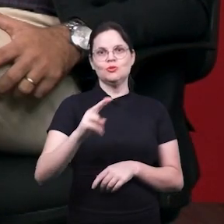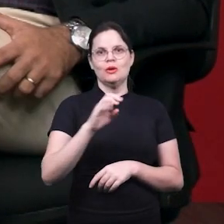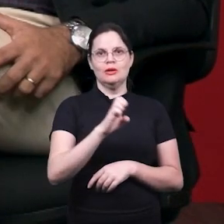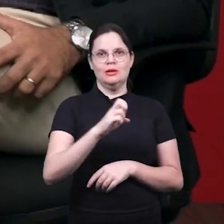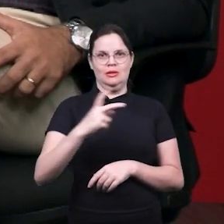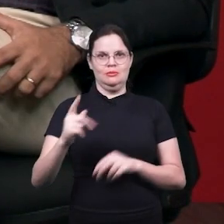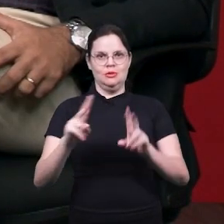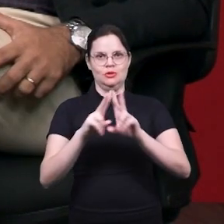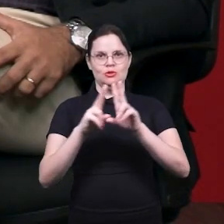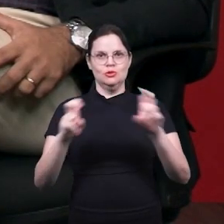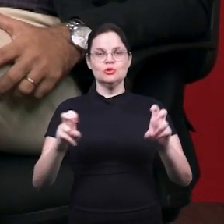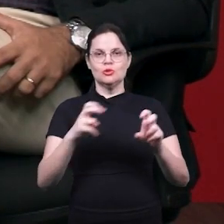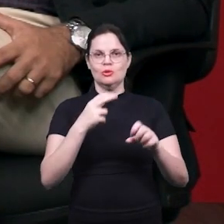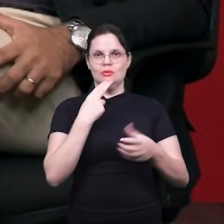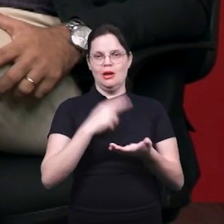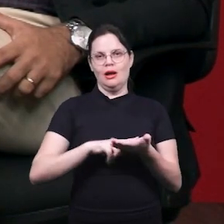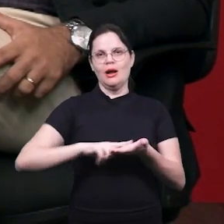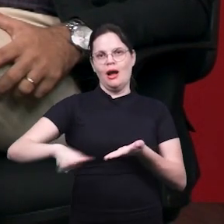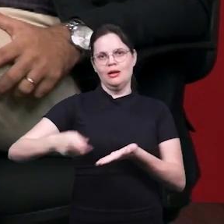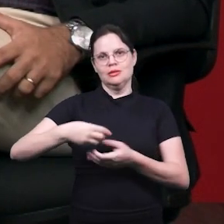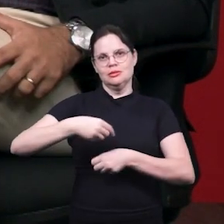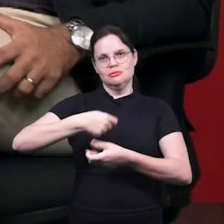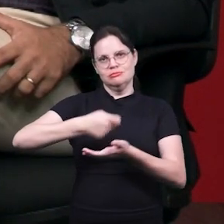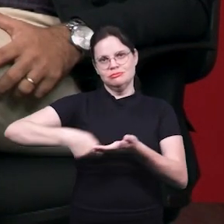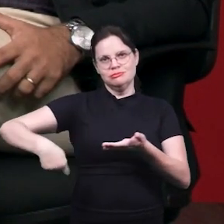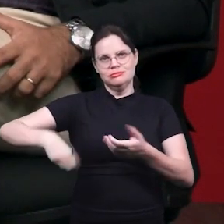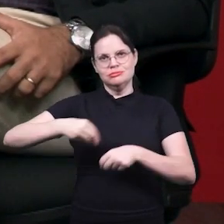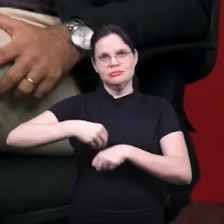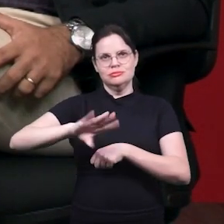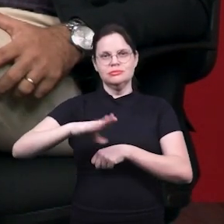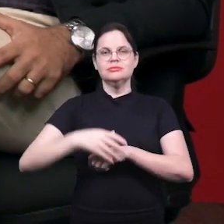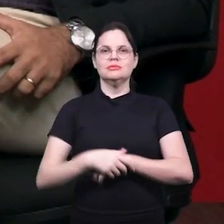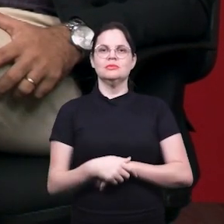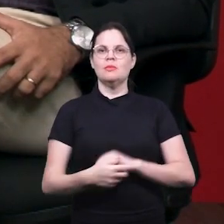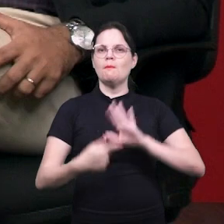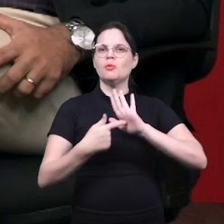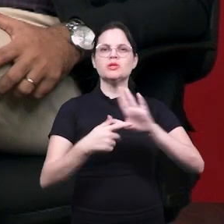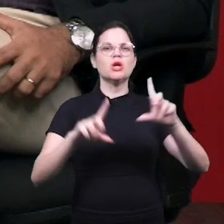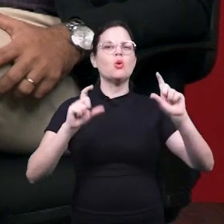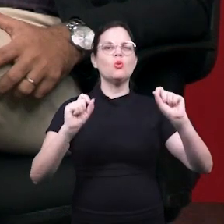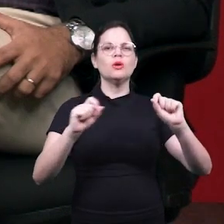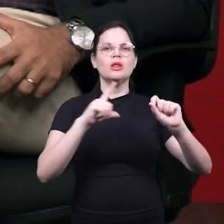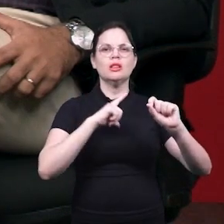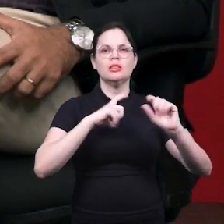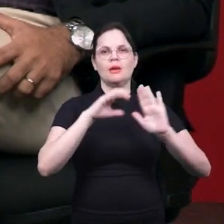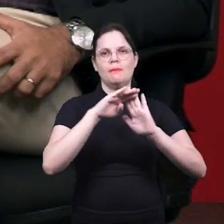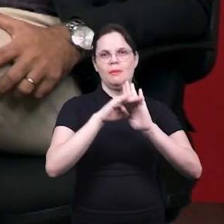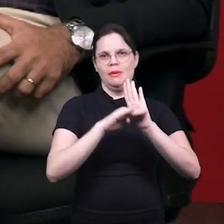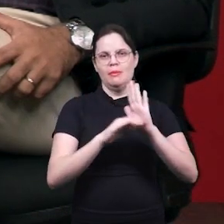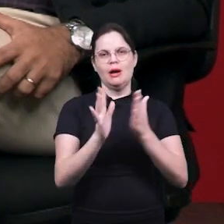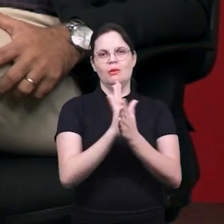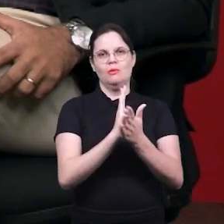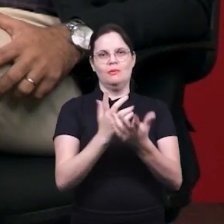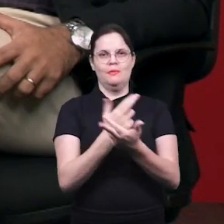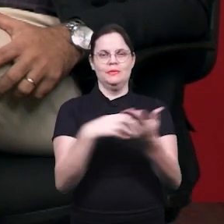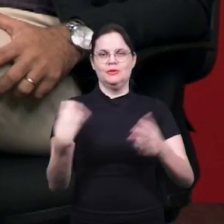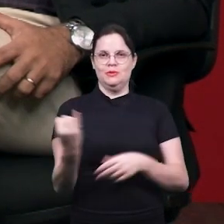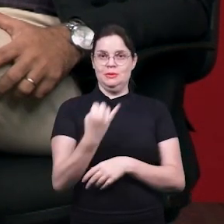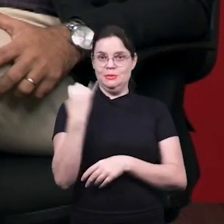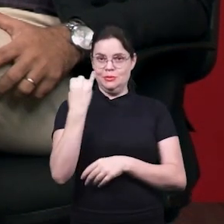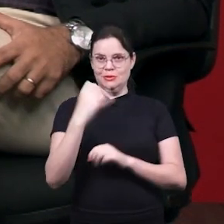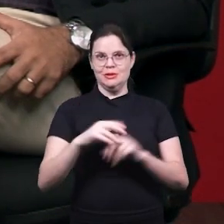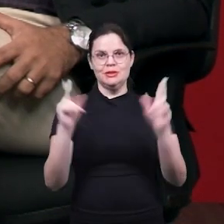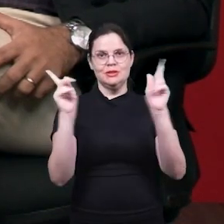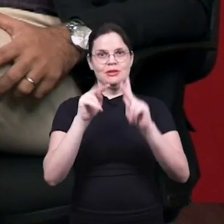um episódio sobre a carta, falar o que tem nela, pelo menos mais um, né? Falar o que tem nela, algumas coisas bem importantes que tem